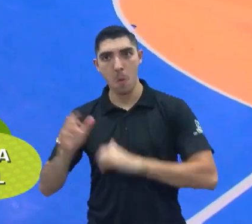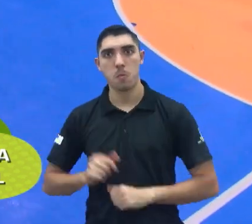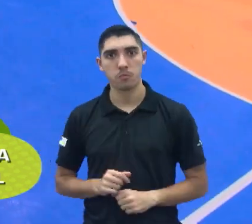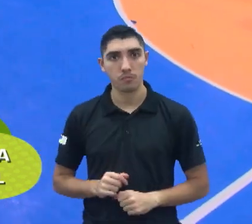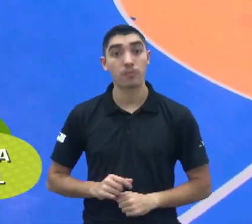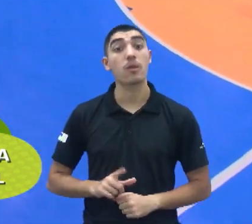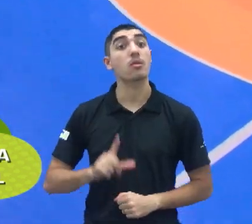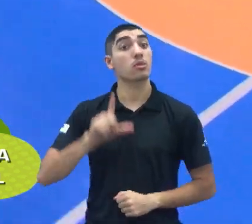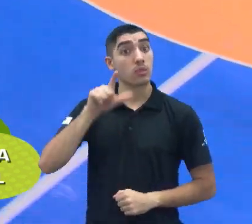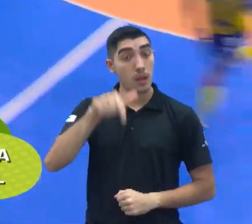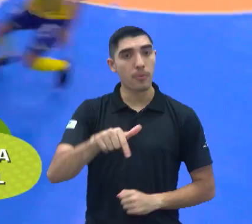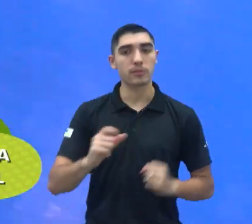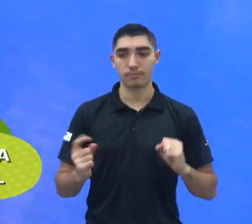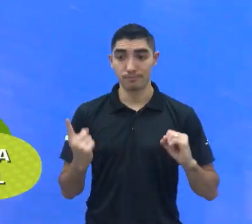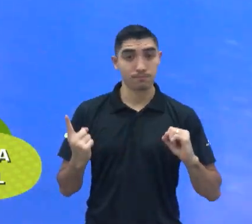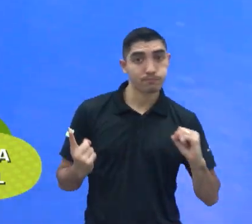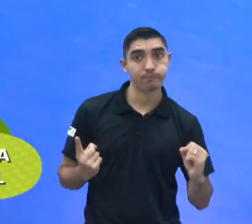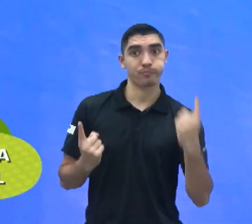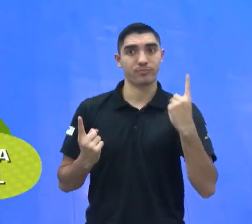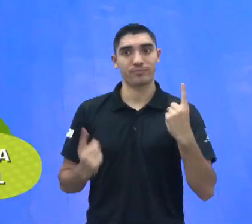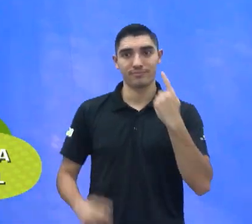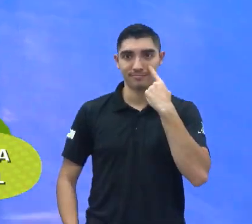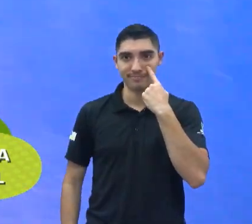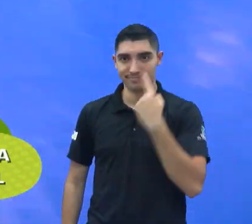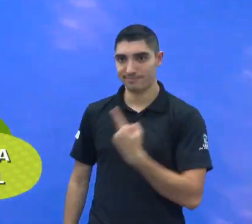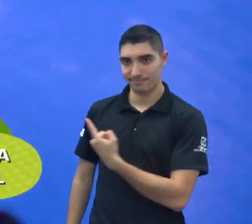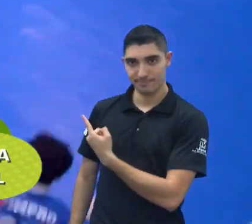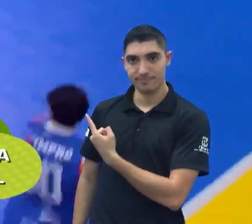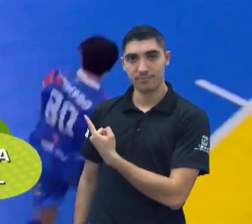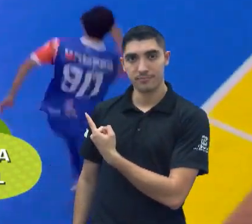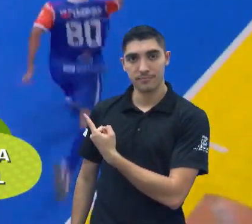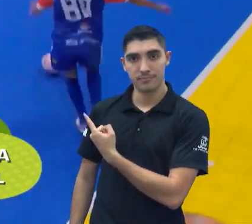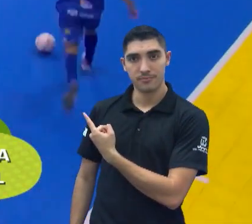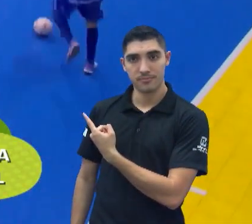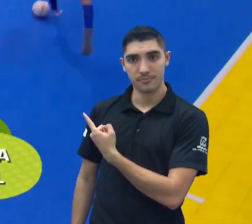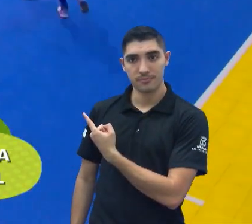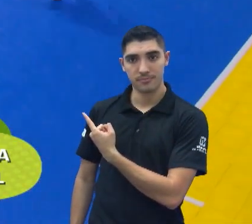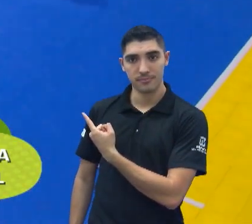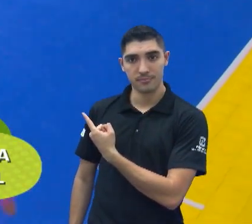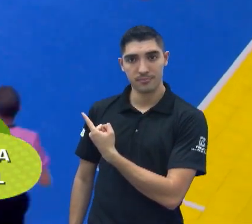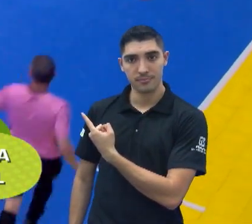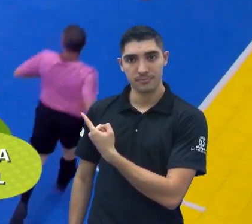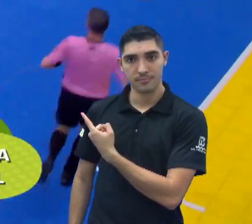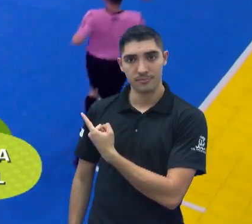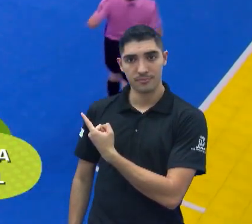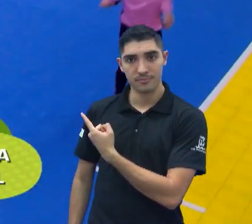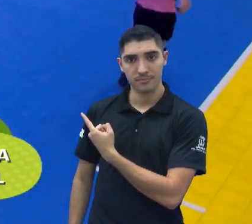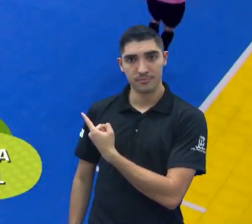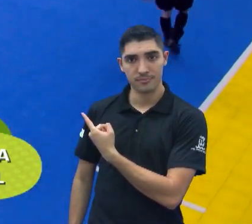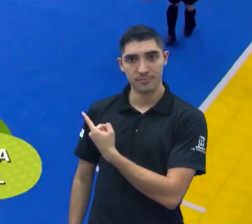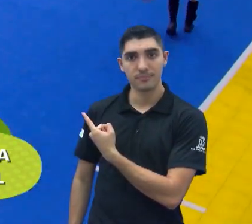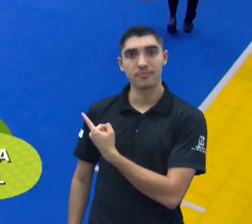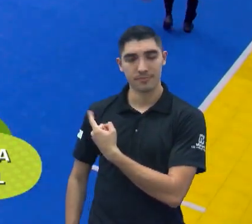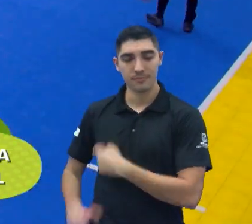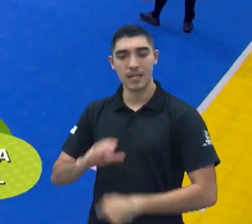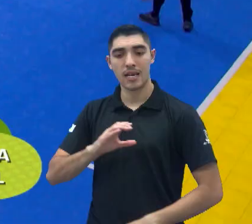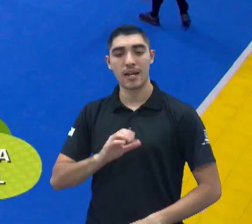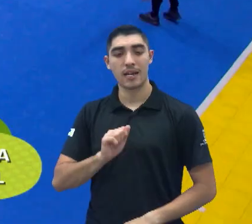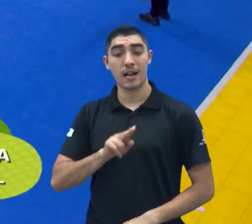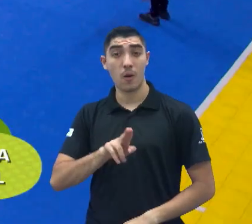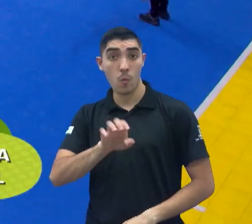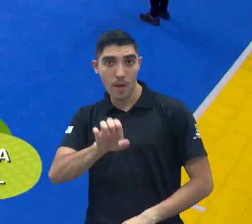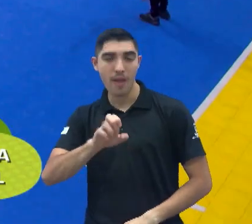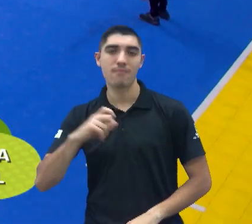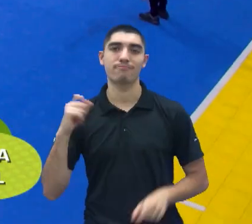O empate viria na sequência. O show achou bem Cauê, que chegou batendo. Bola sem chances para o